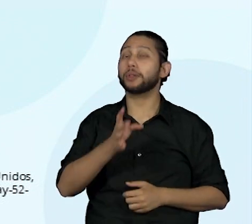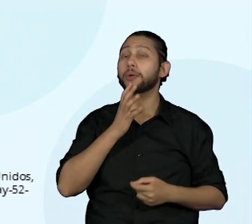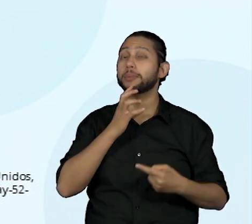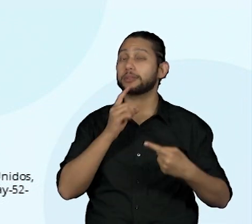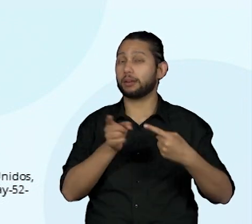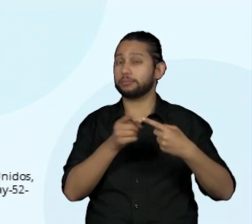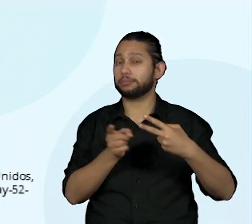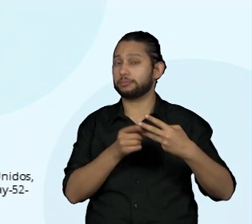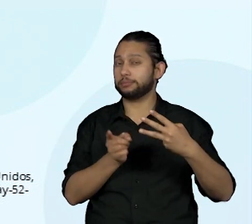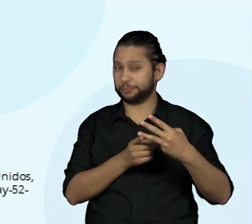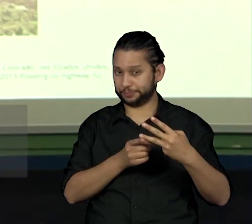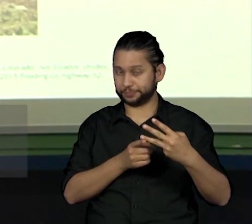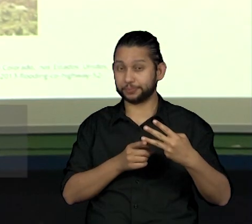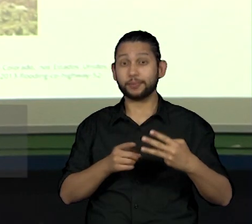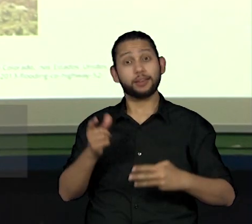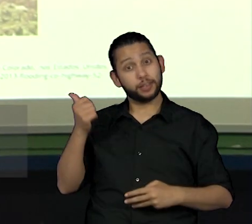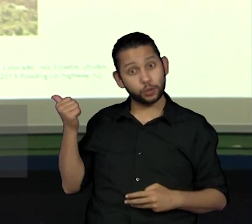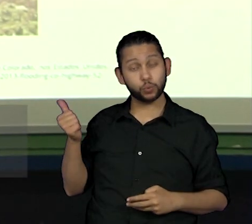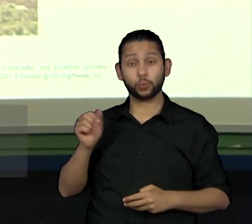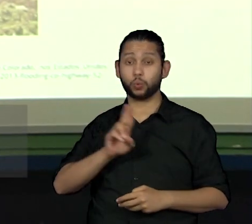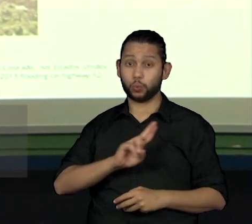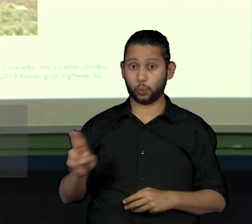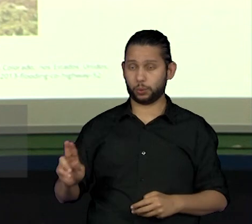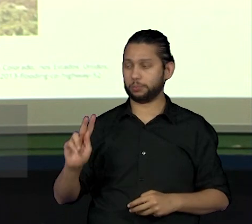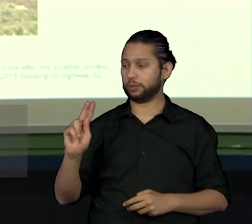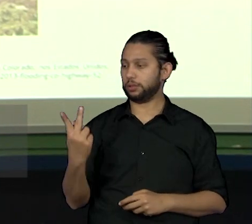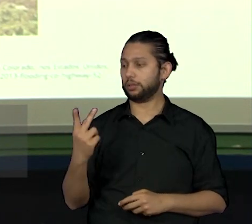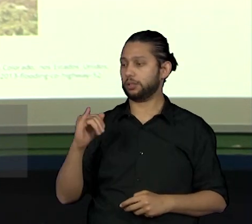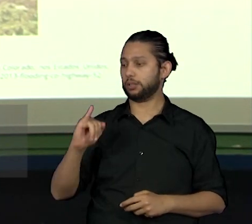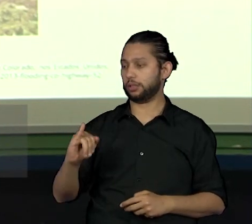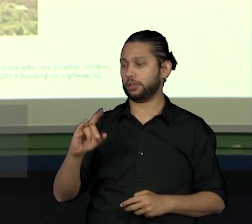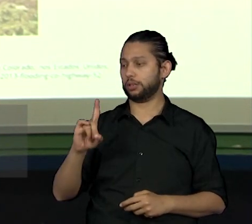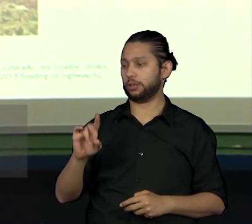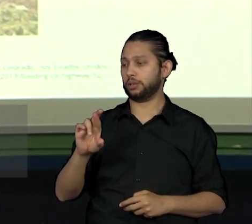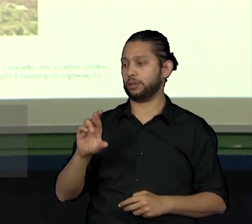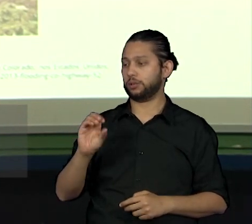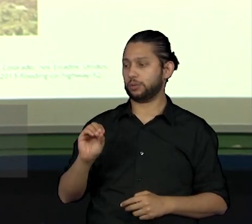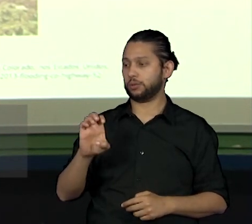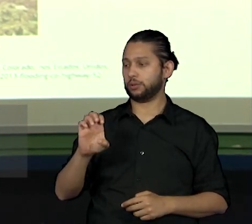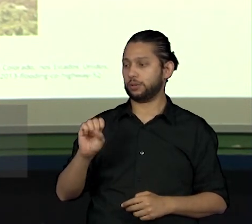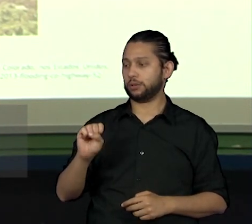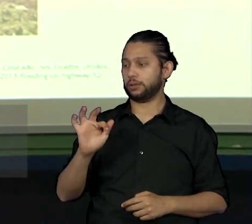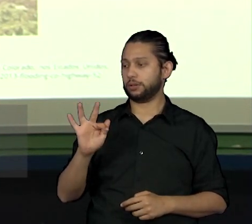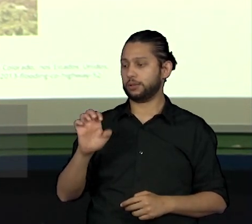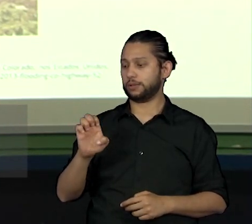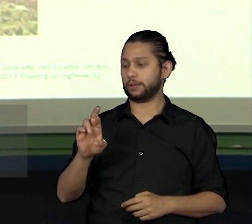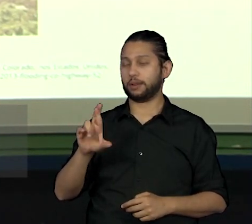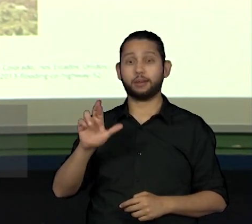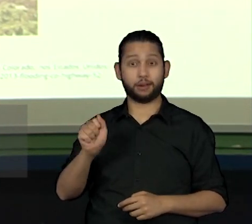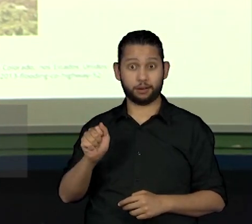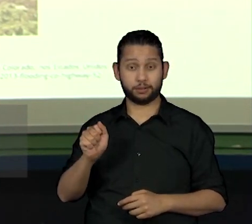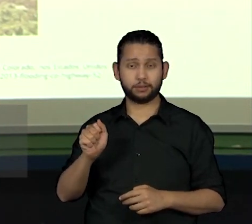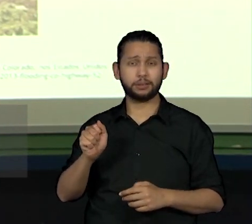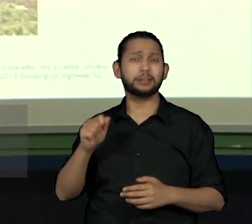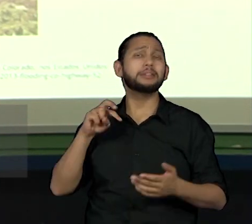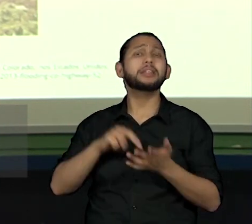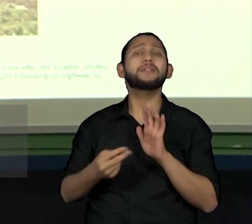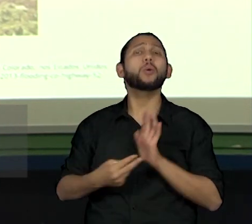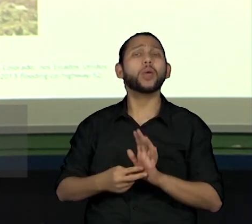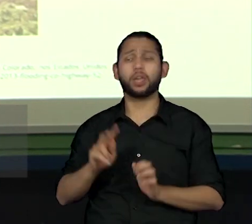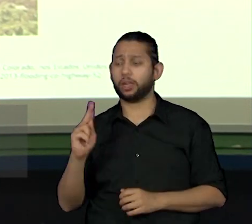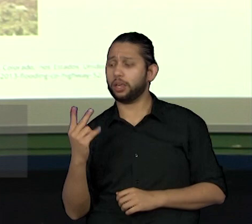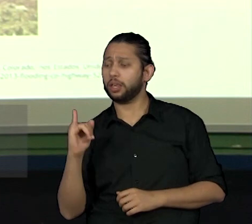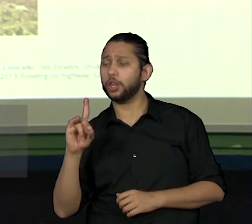Hidrosfera, né? Vamos começar por essa. Hidro, né? Toda palavra que tem hidro significa água. Então, esfera da